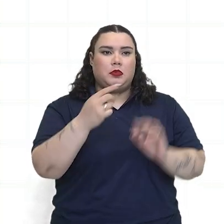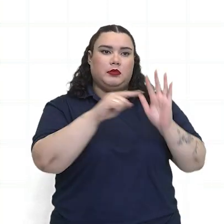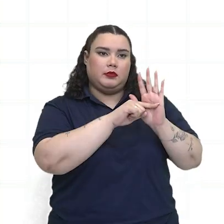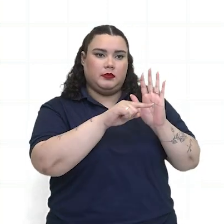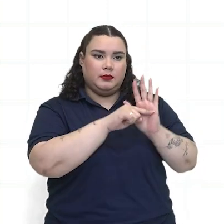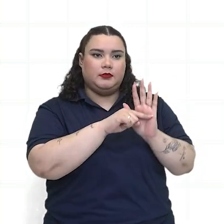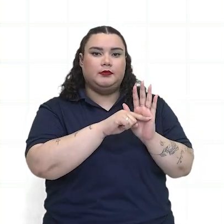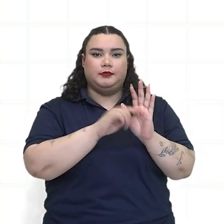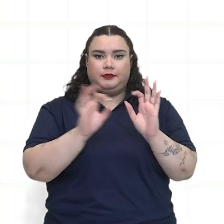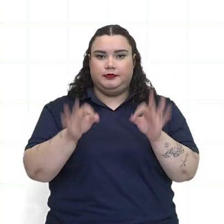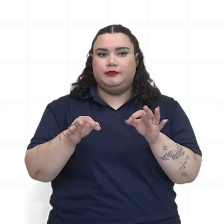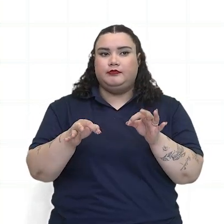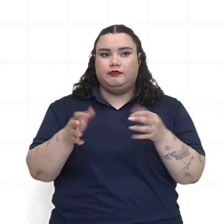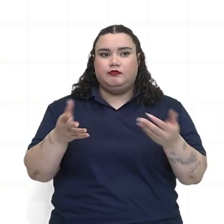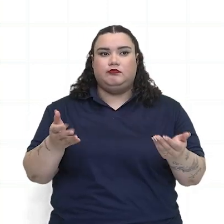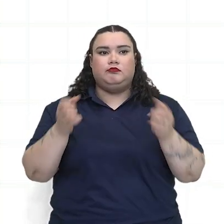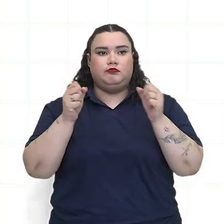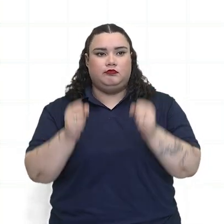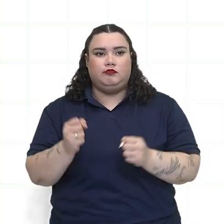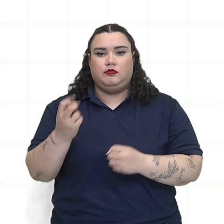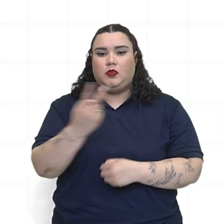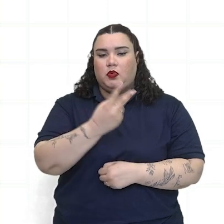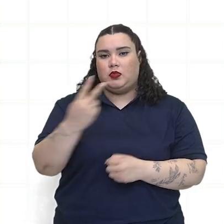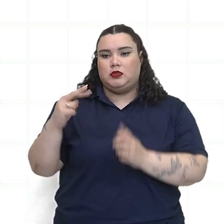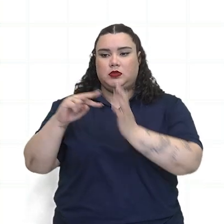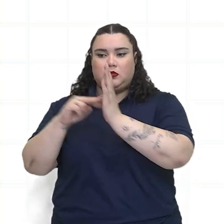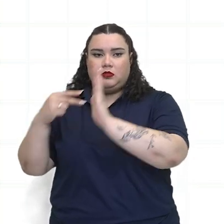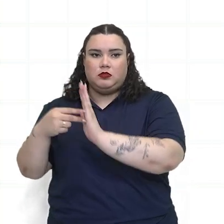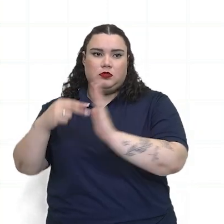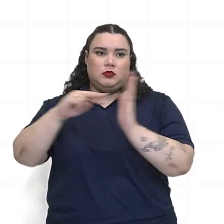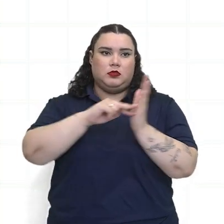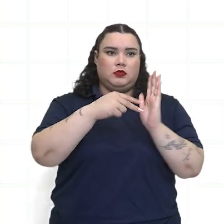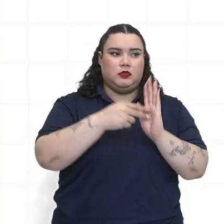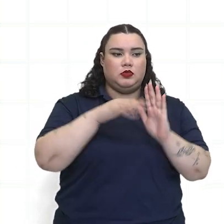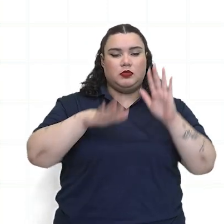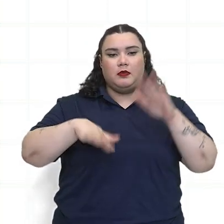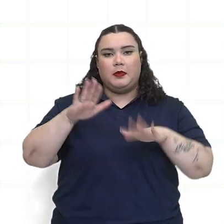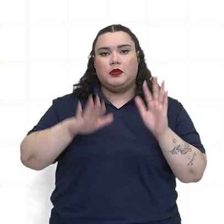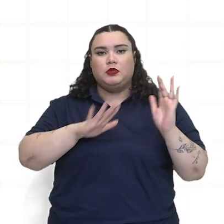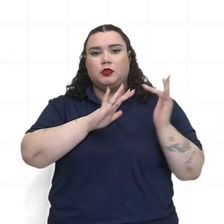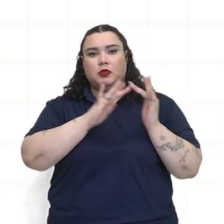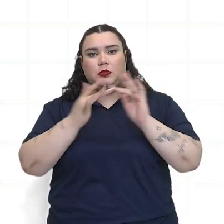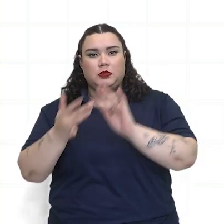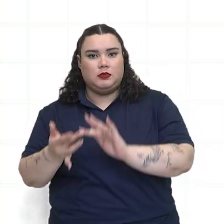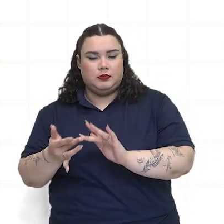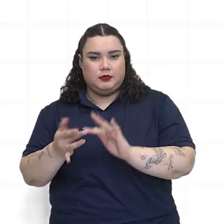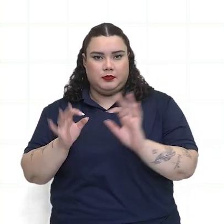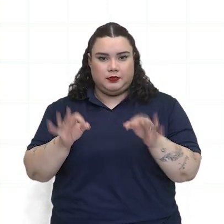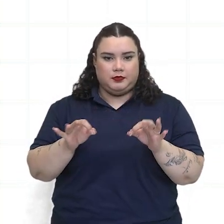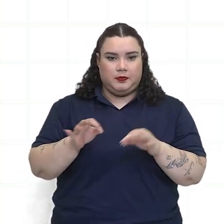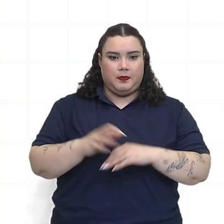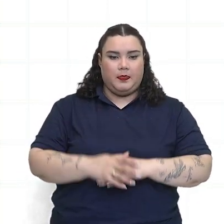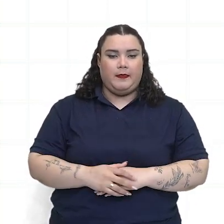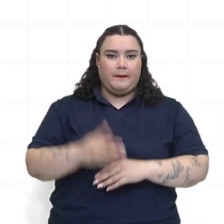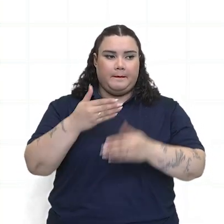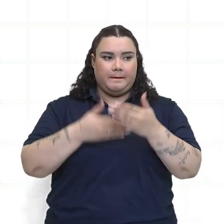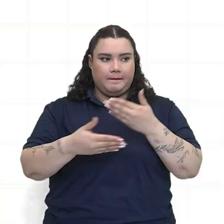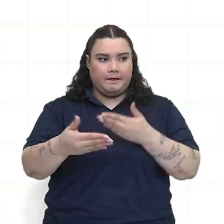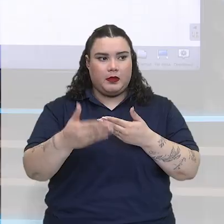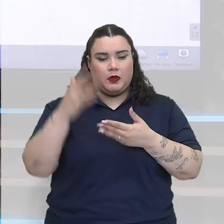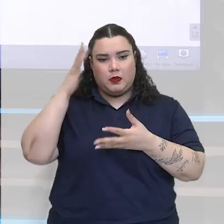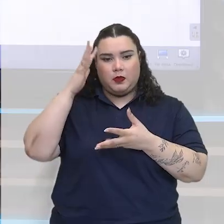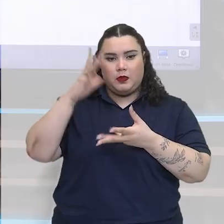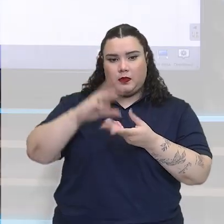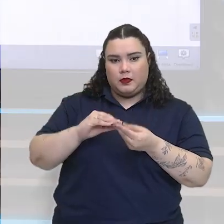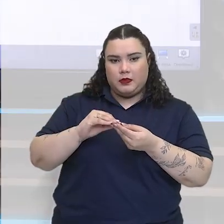ponto de vista negativo, né? Você pode dar os dois sentidos aí de acordo com o contexto que você vai entender. Vamos seguir para você